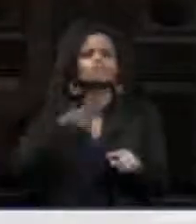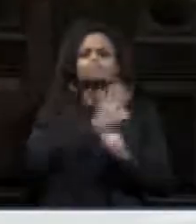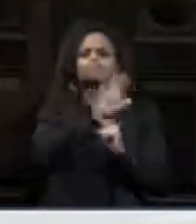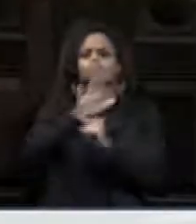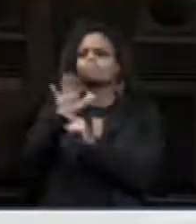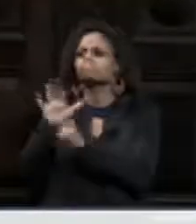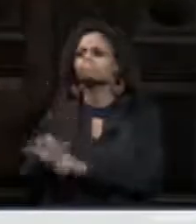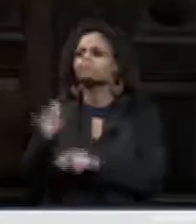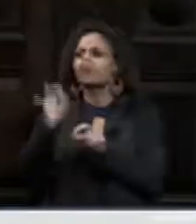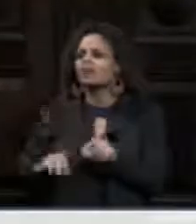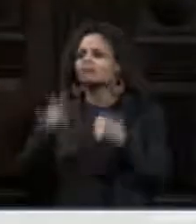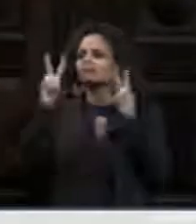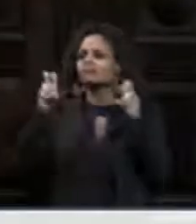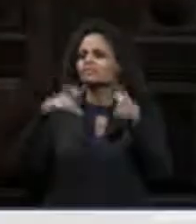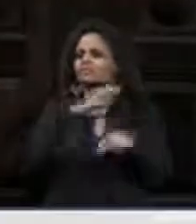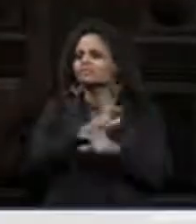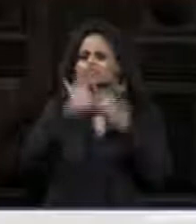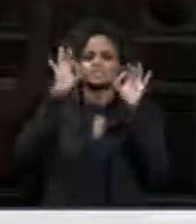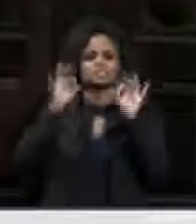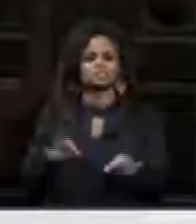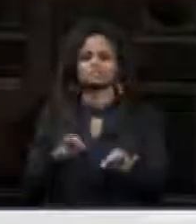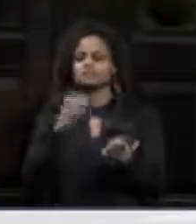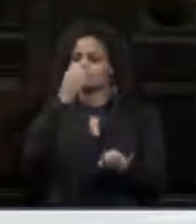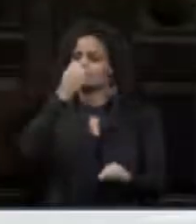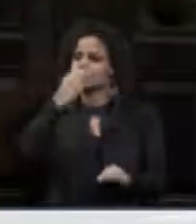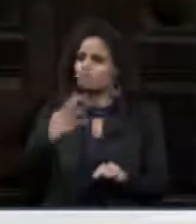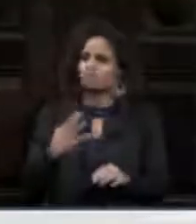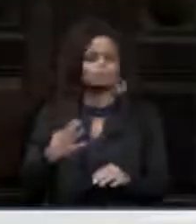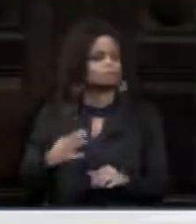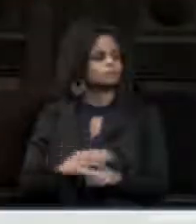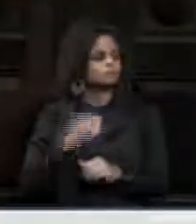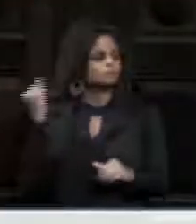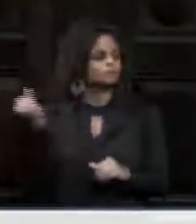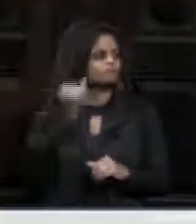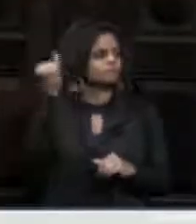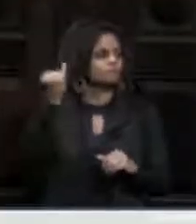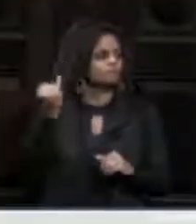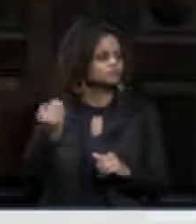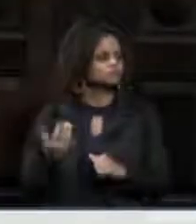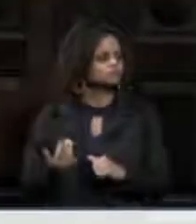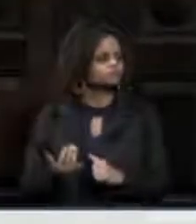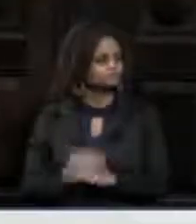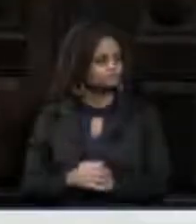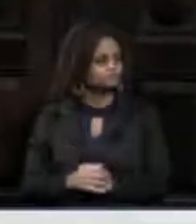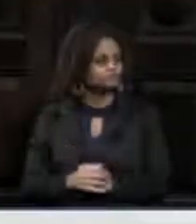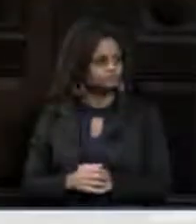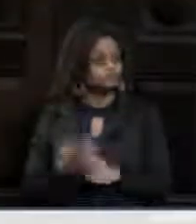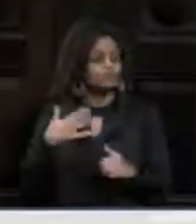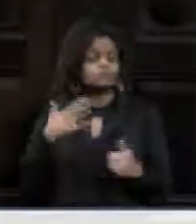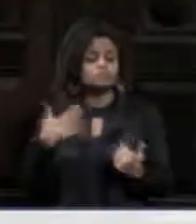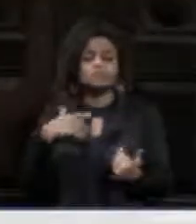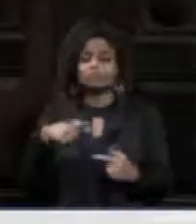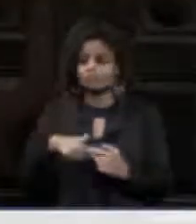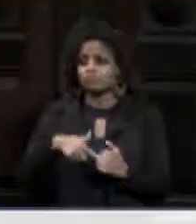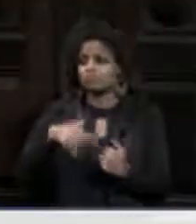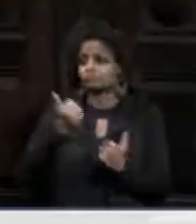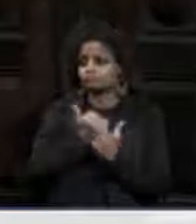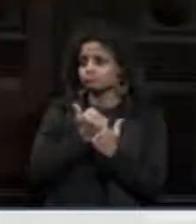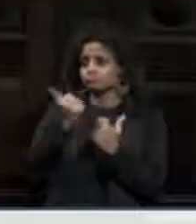defendo é uma causa nobre, apesar de falar aqui, de estar representando